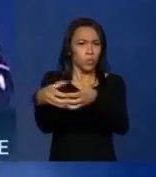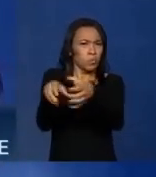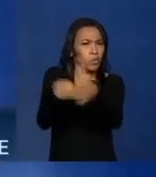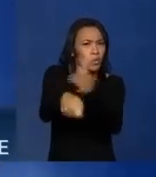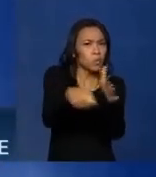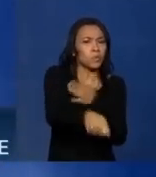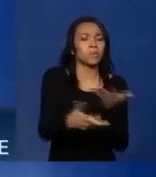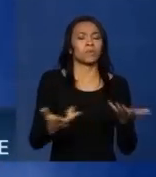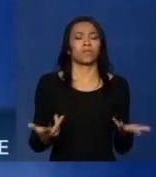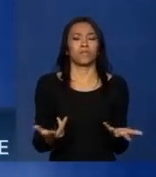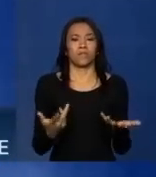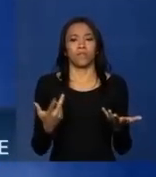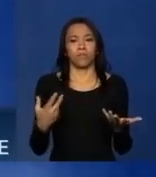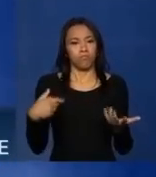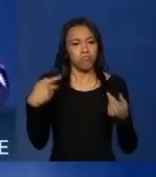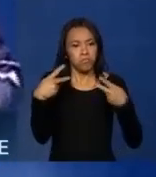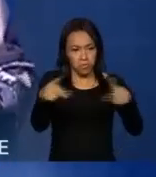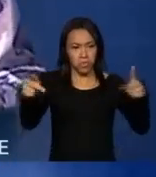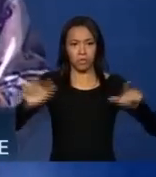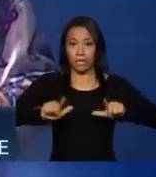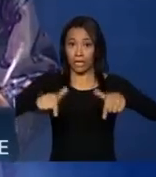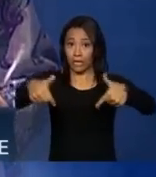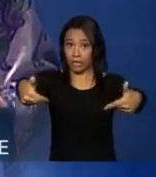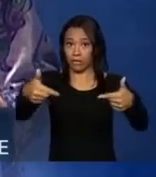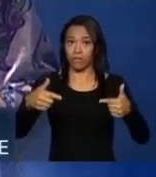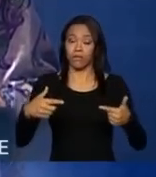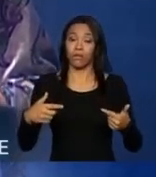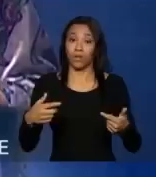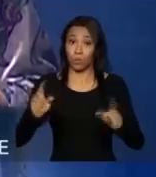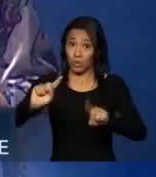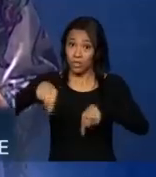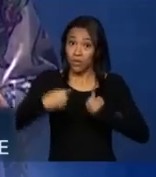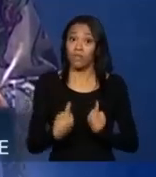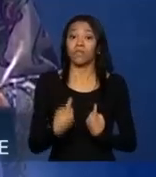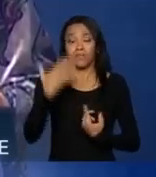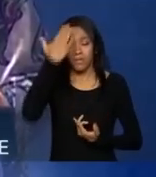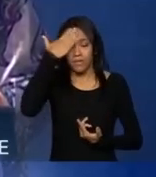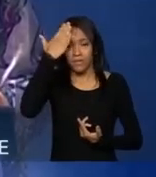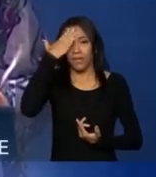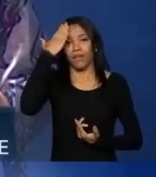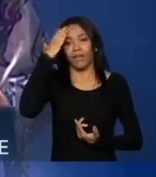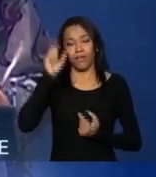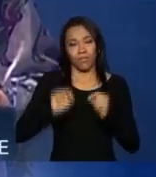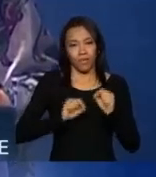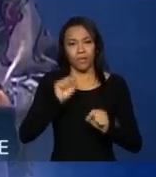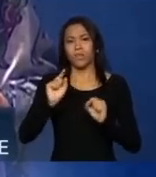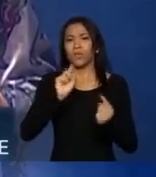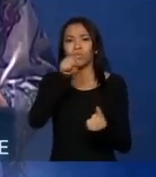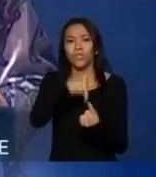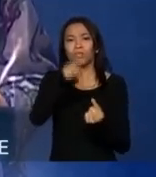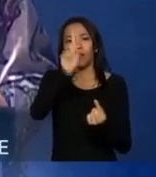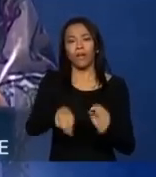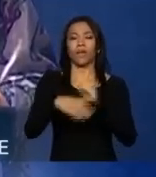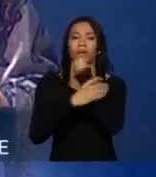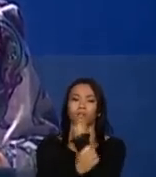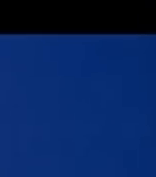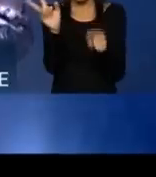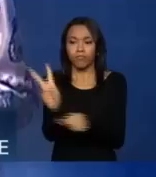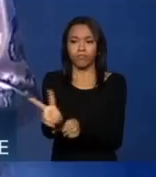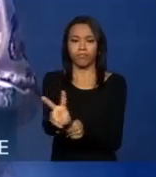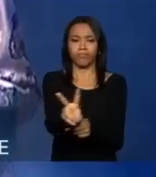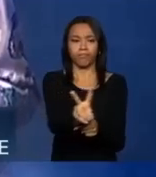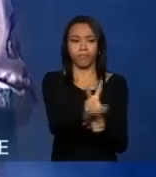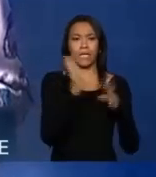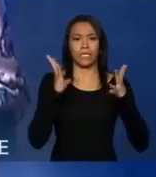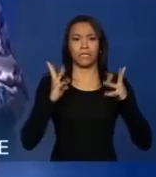sua atuação, os desafios que consiste em garantir saúde para todos.